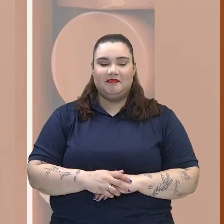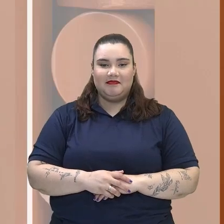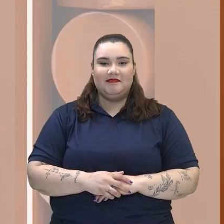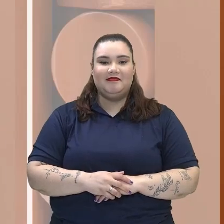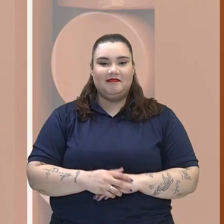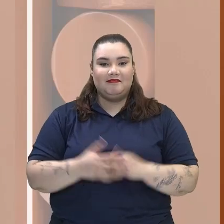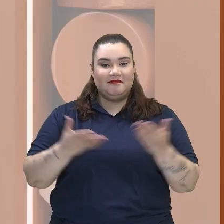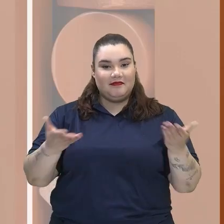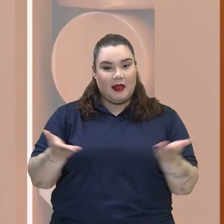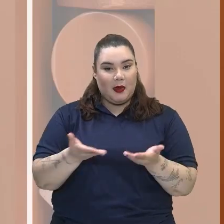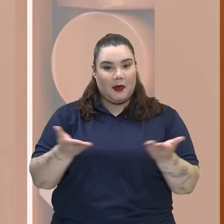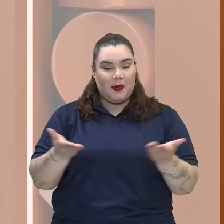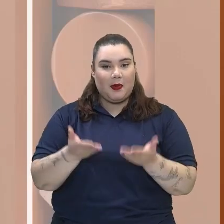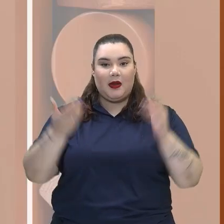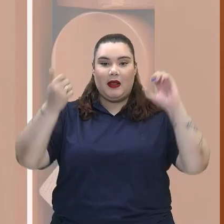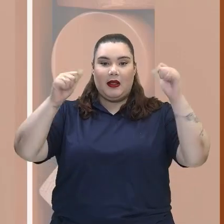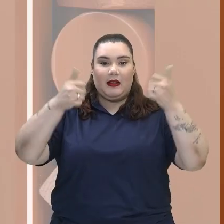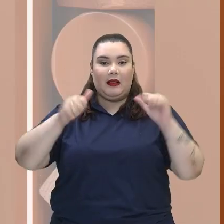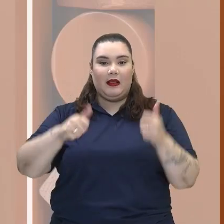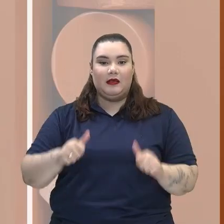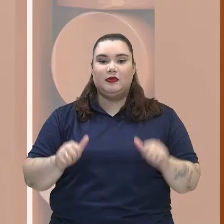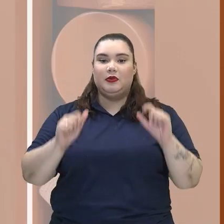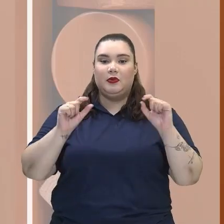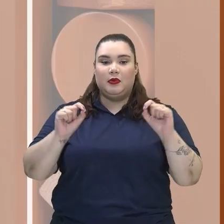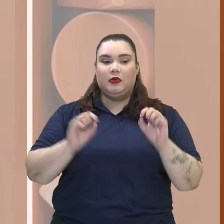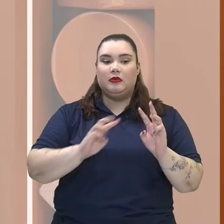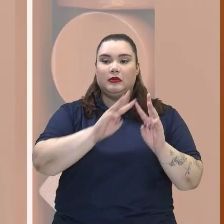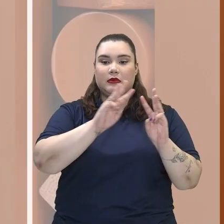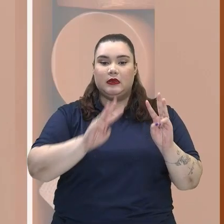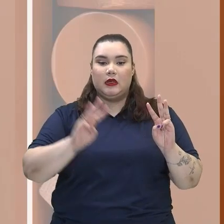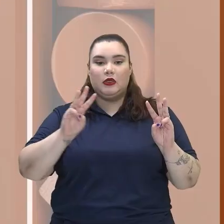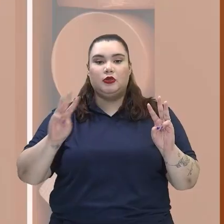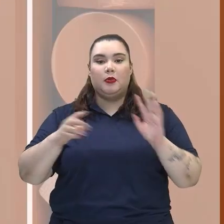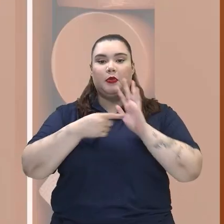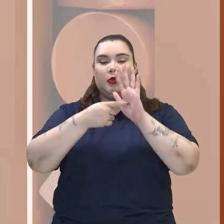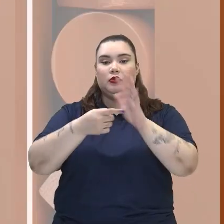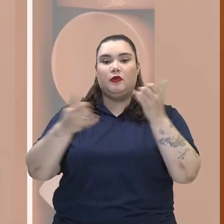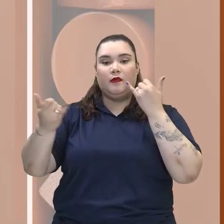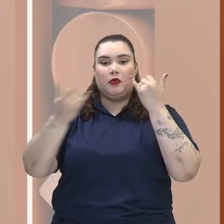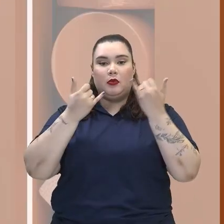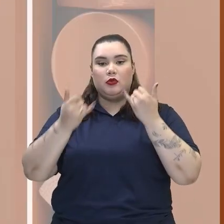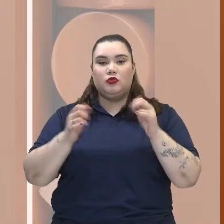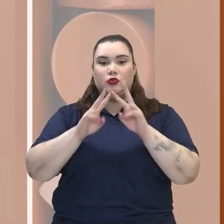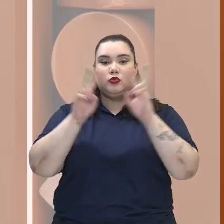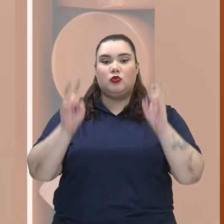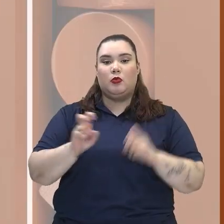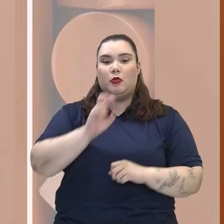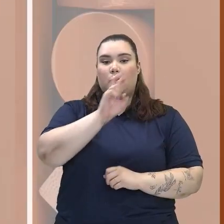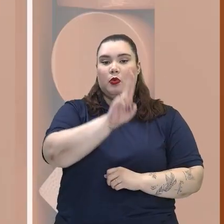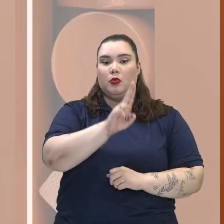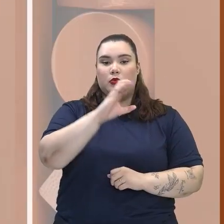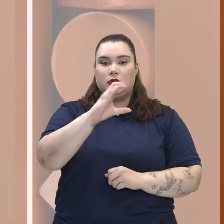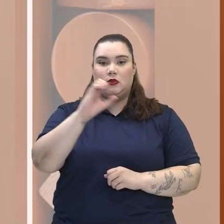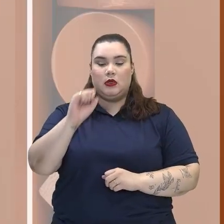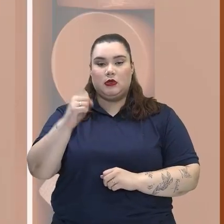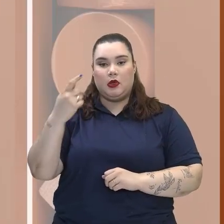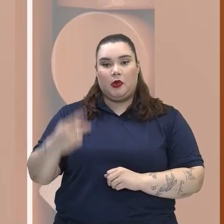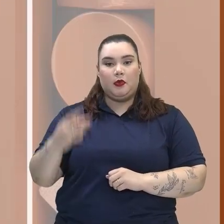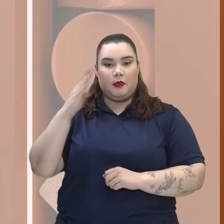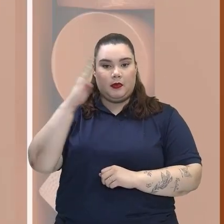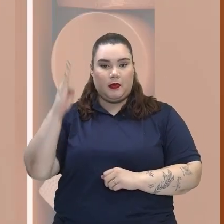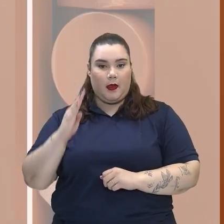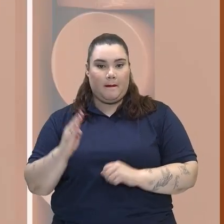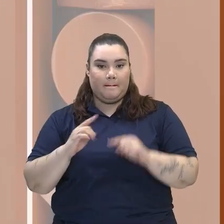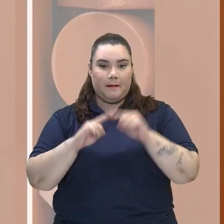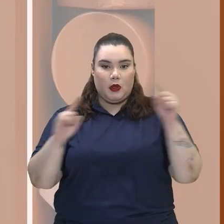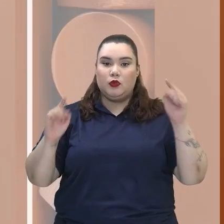A gente vai agora analisar um site que traz a informação das unidades de conservação no Brasil, mas a gente vai dar